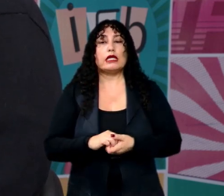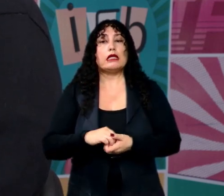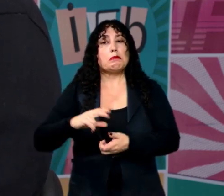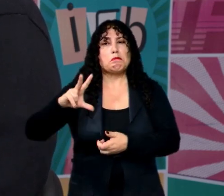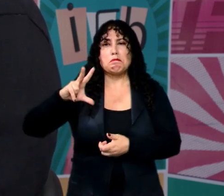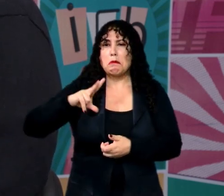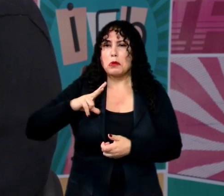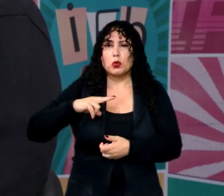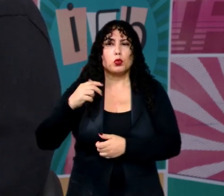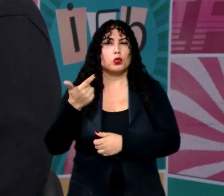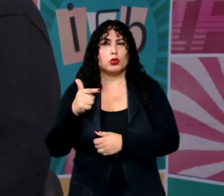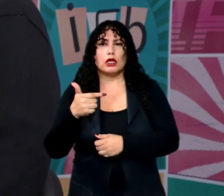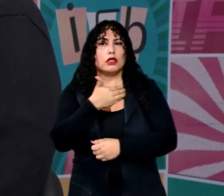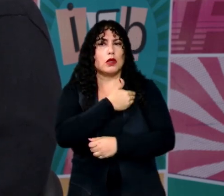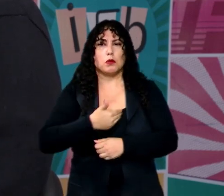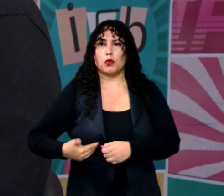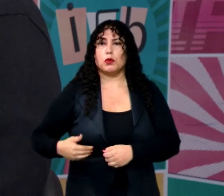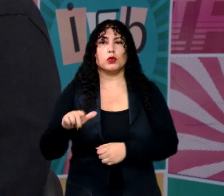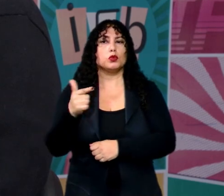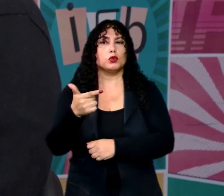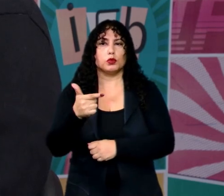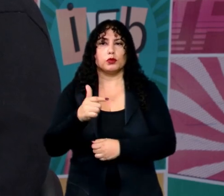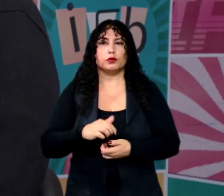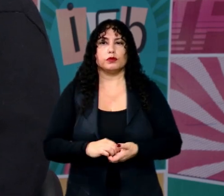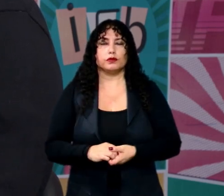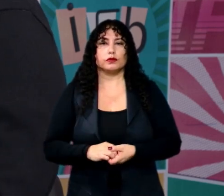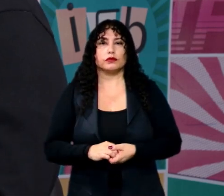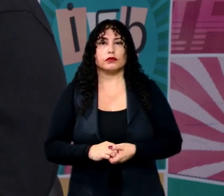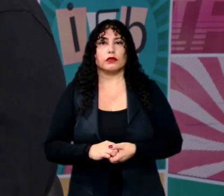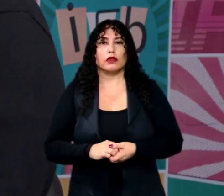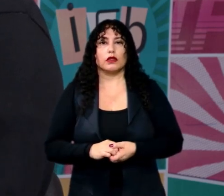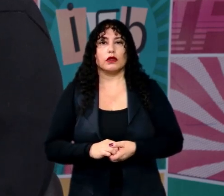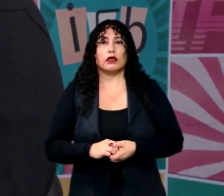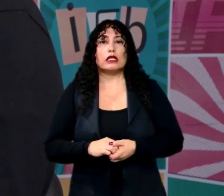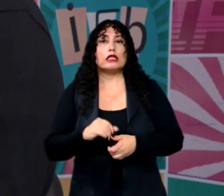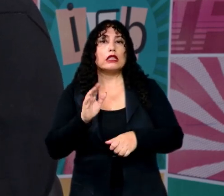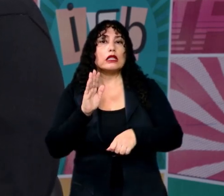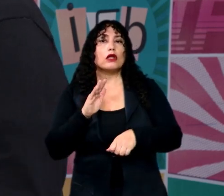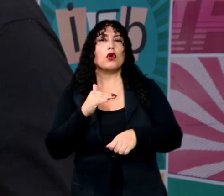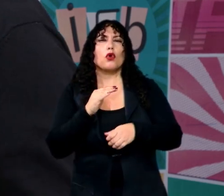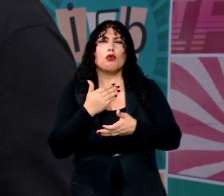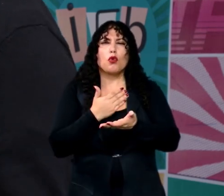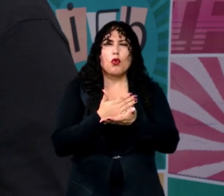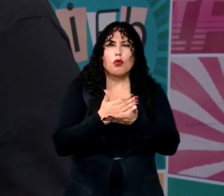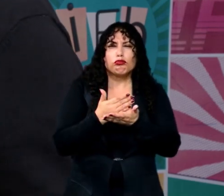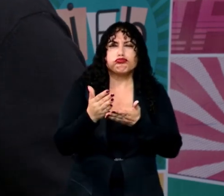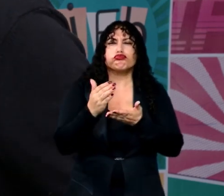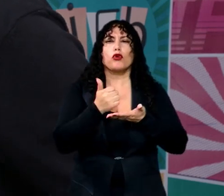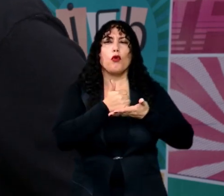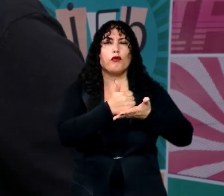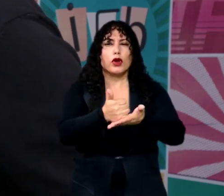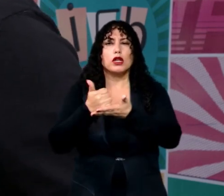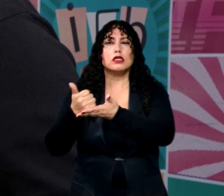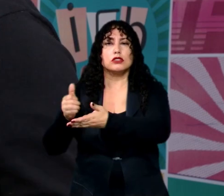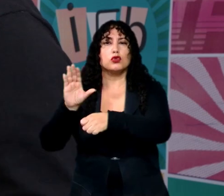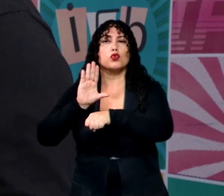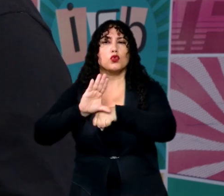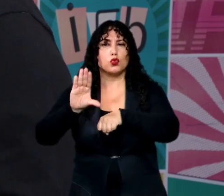privada, nem pública, né? Que eu acho que a hora conforme os cursos vão sendo oferecidos, a gente